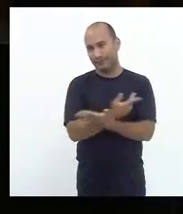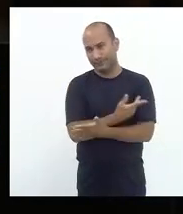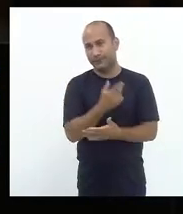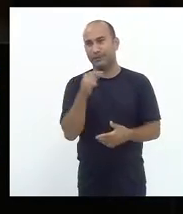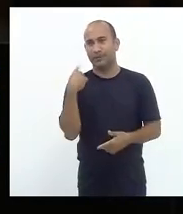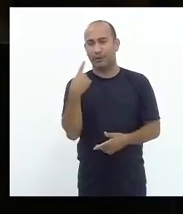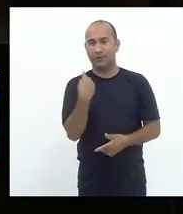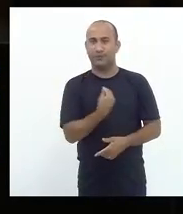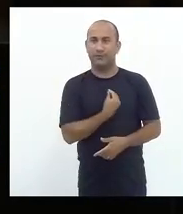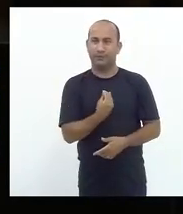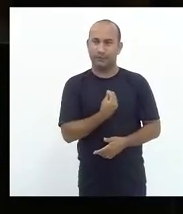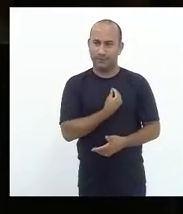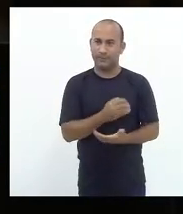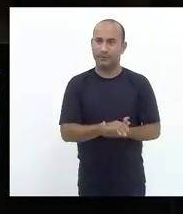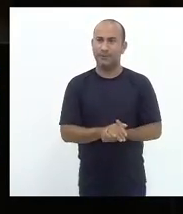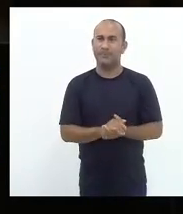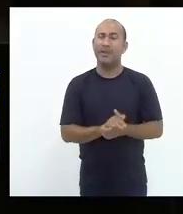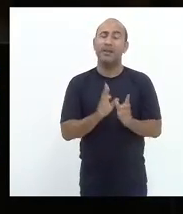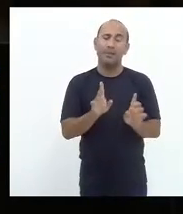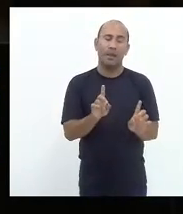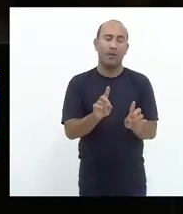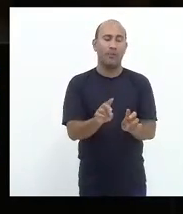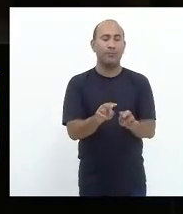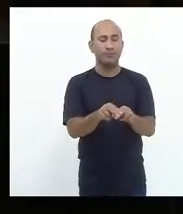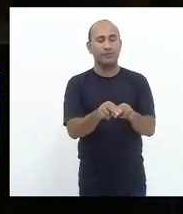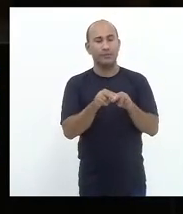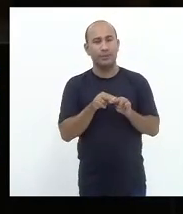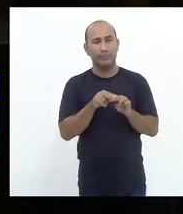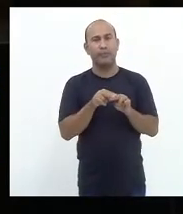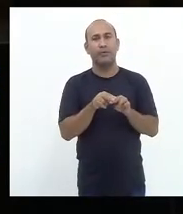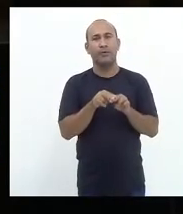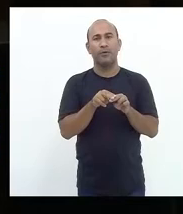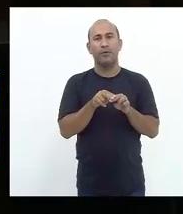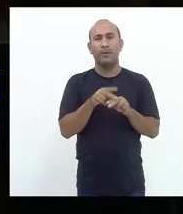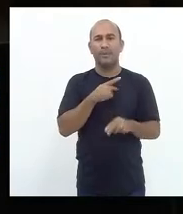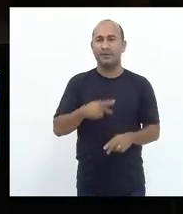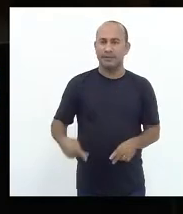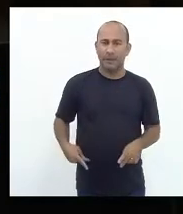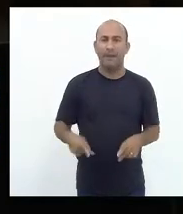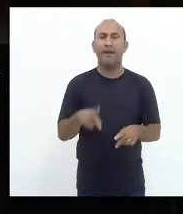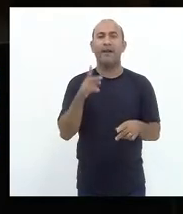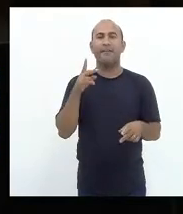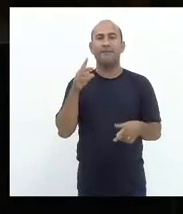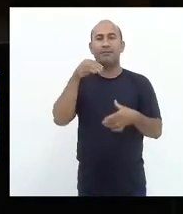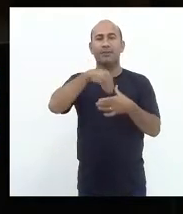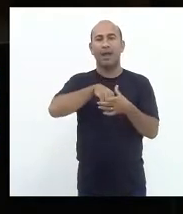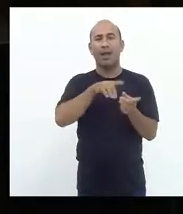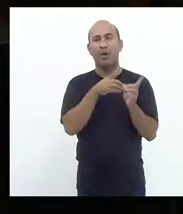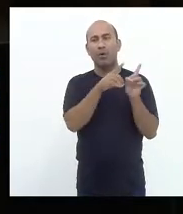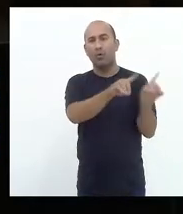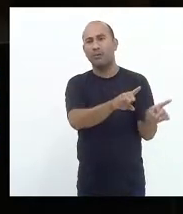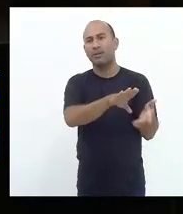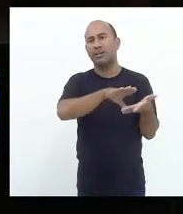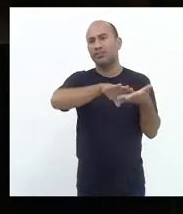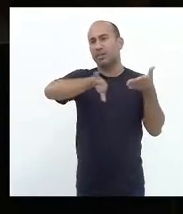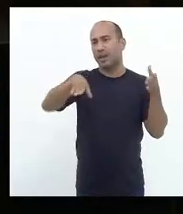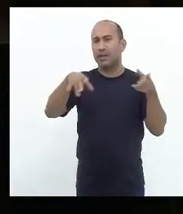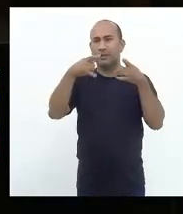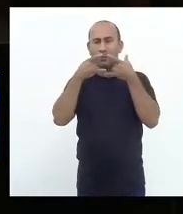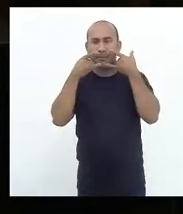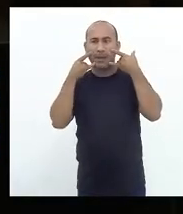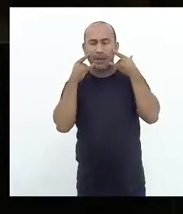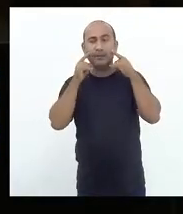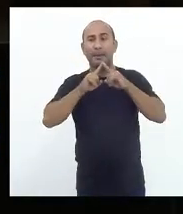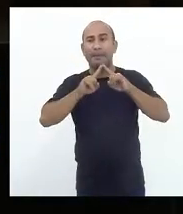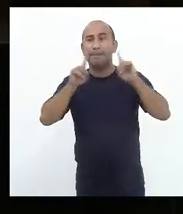sanitária que nós estamos vivendo. Então, senhora presidenta, o pessoal vai votar contra a retirada das máscaras, mas, acima